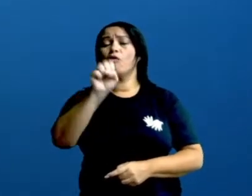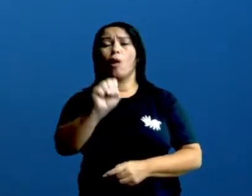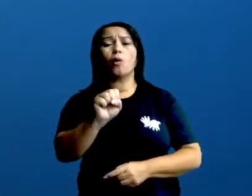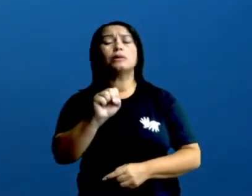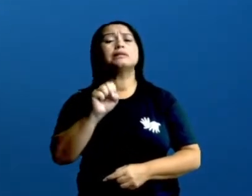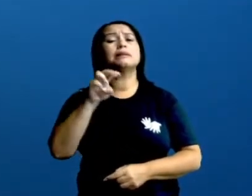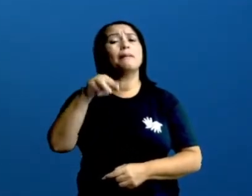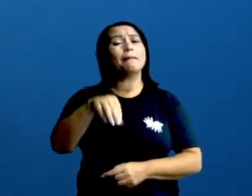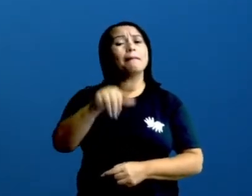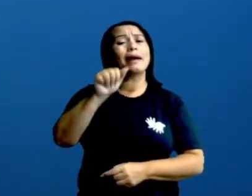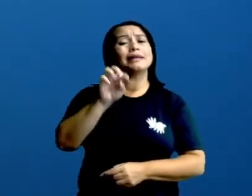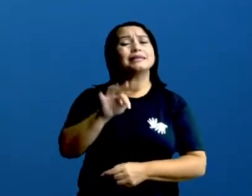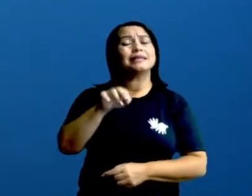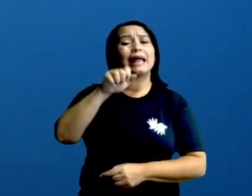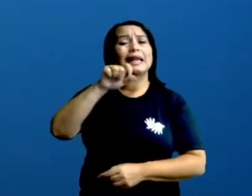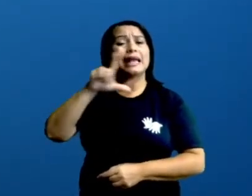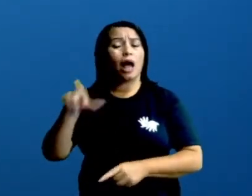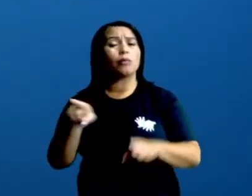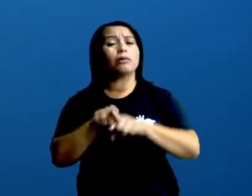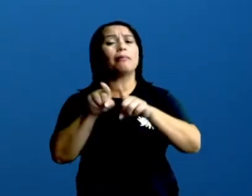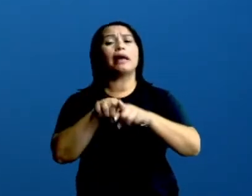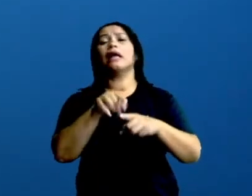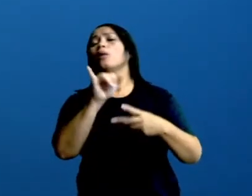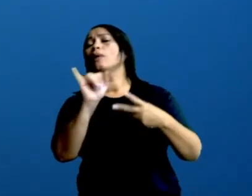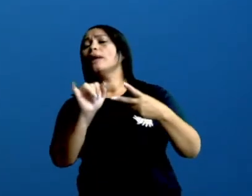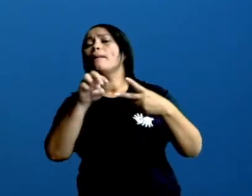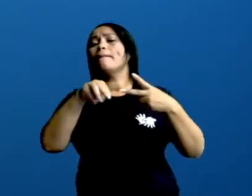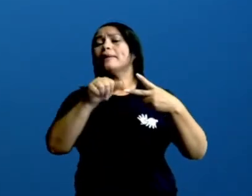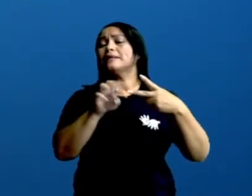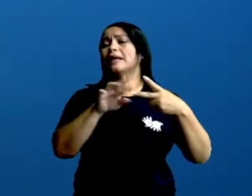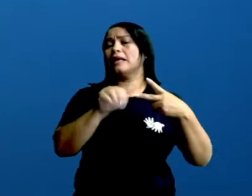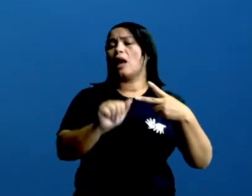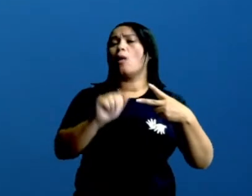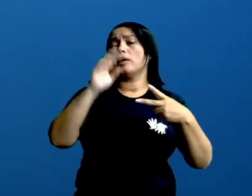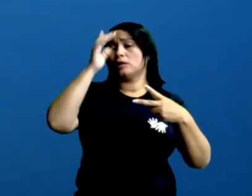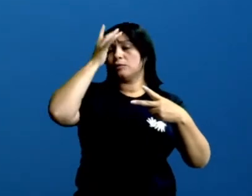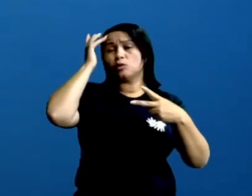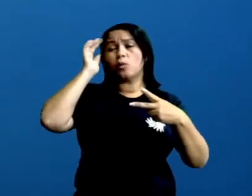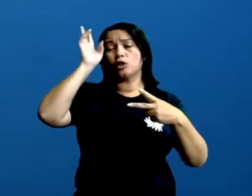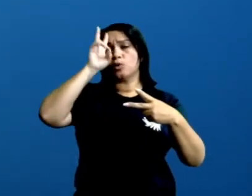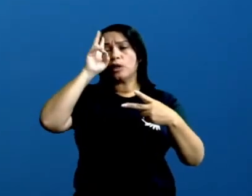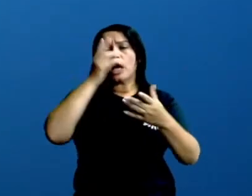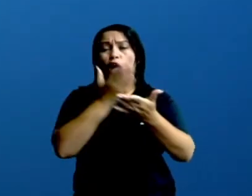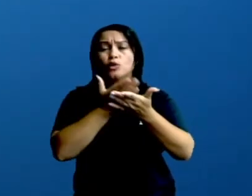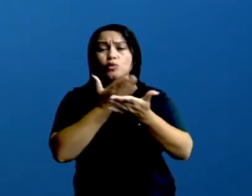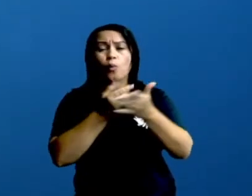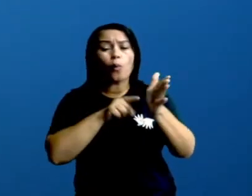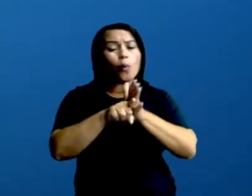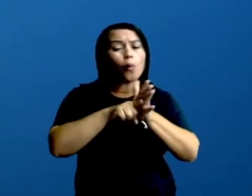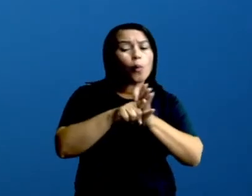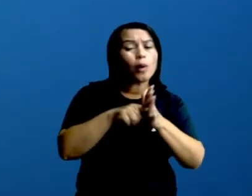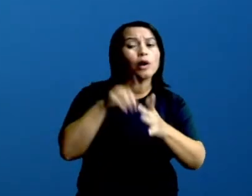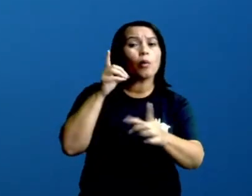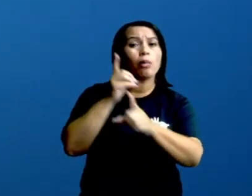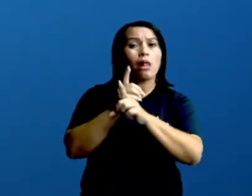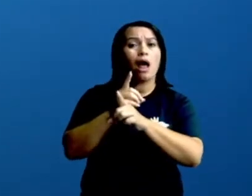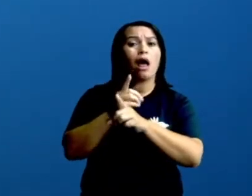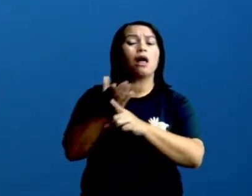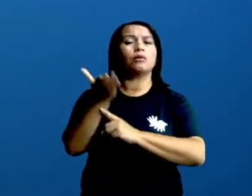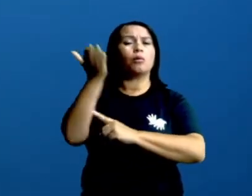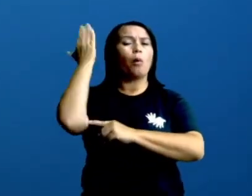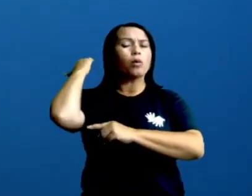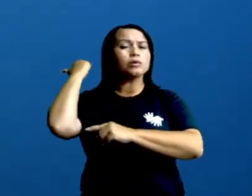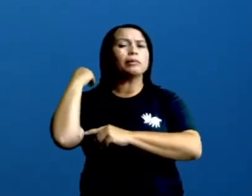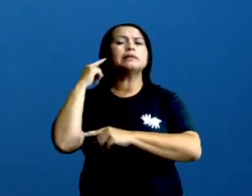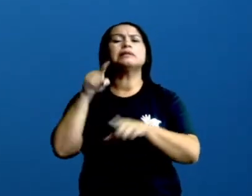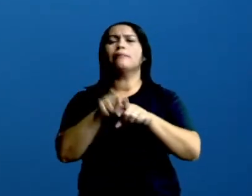fonte material e imaterial que os historiadores, os antropólogos e os arqueólogos utilizam para desvendar o passado,